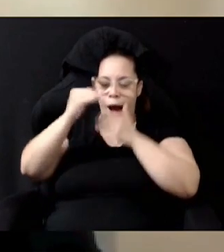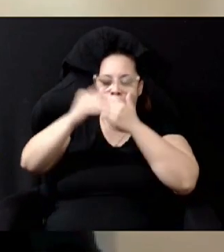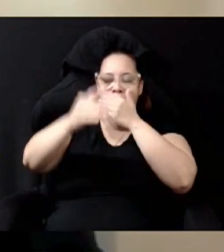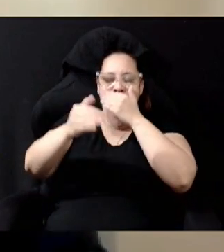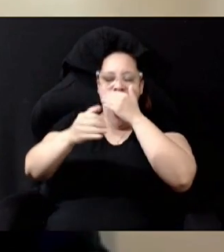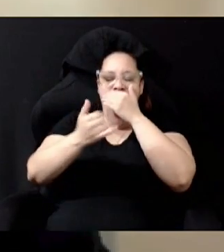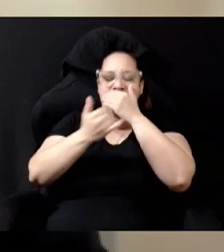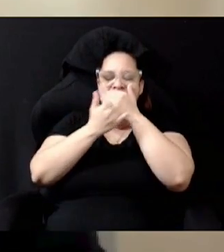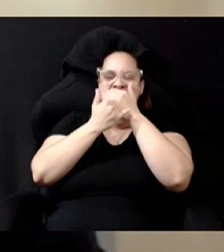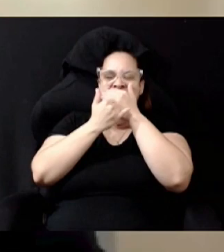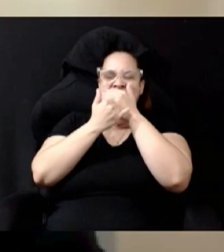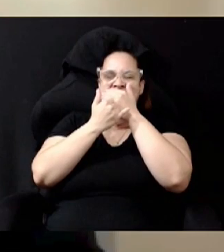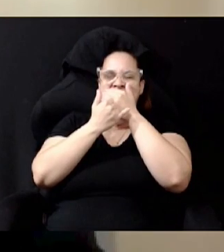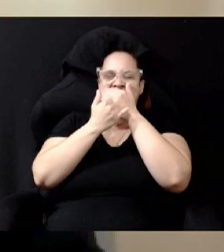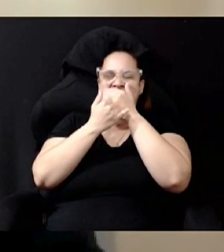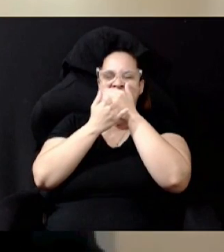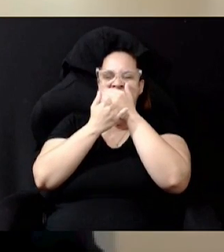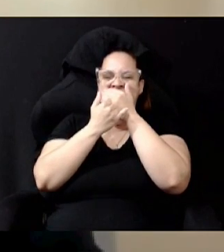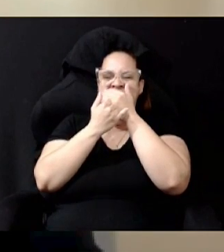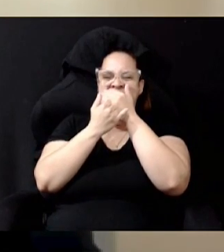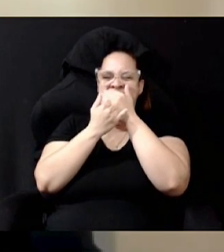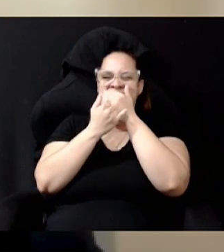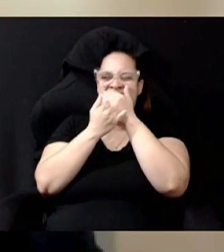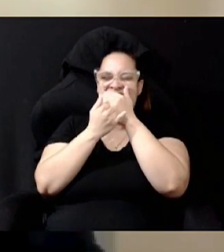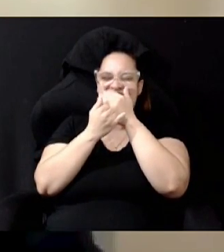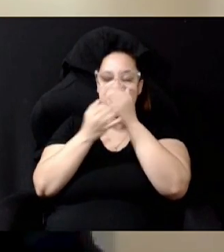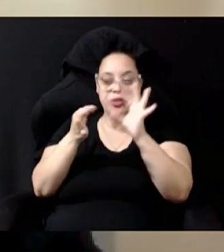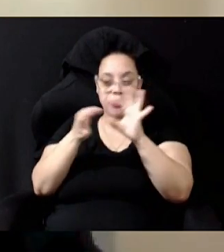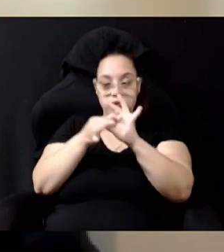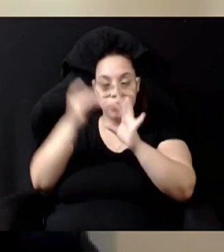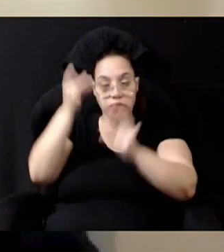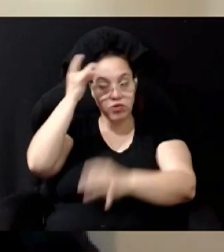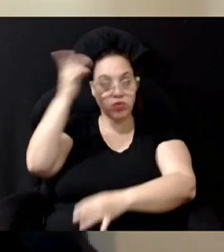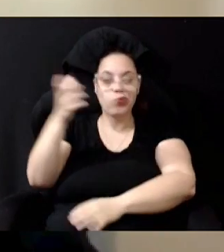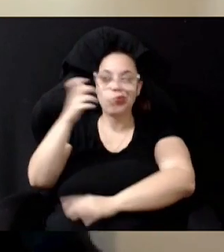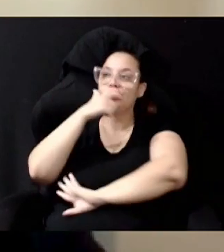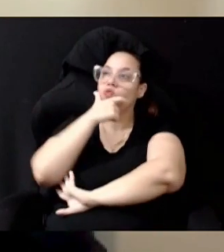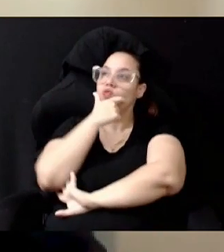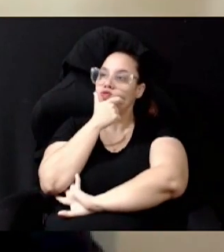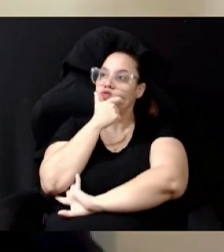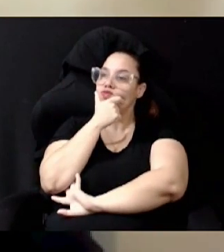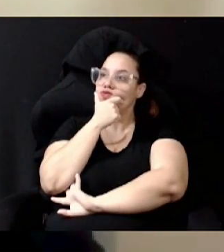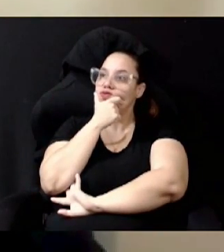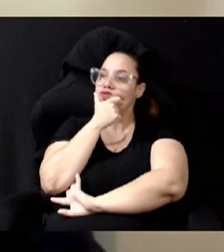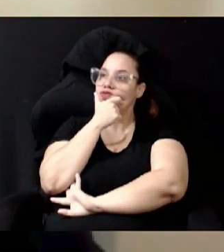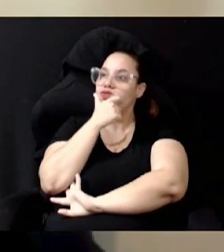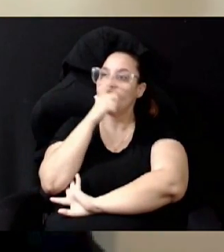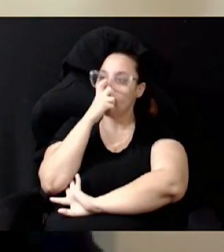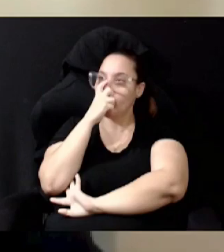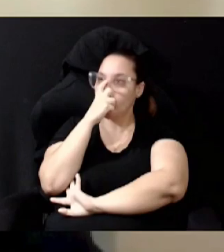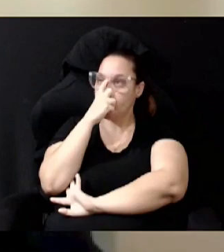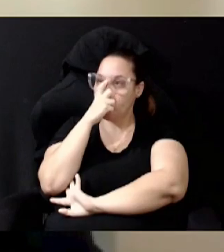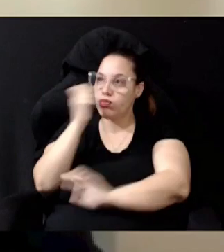complementar facilita aquele raciocínio, o pensamento com relação a possibilidade de se ter